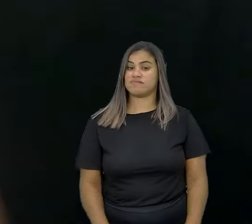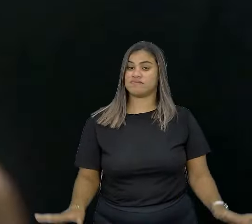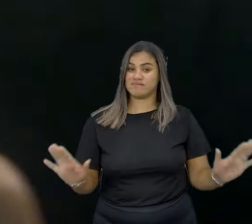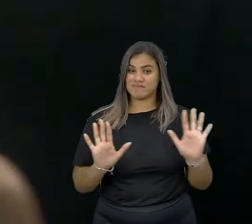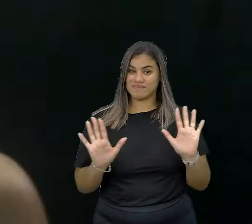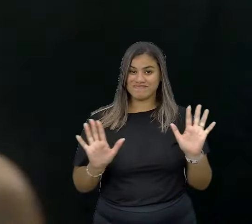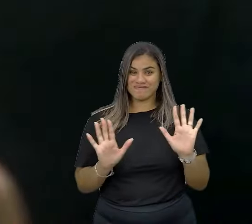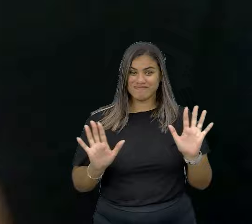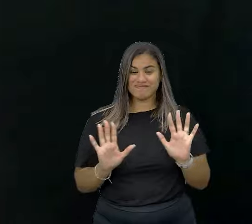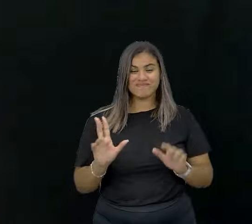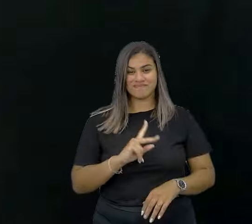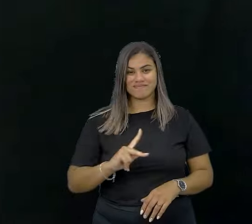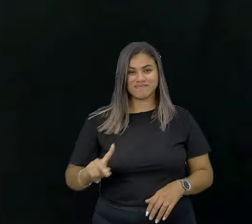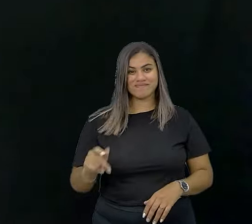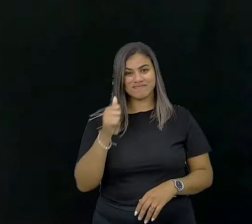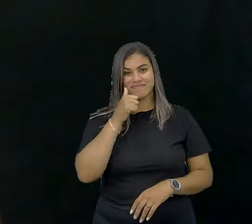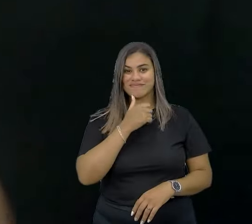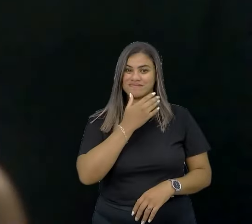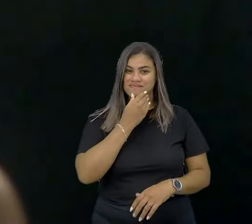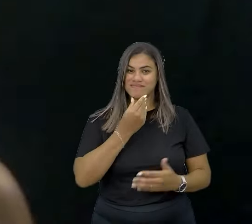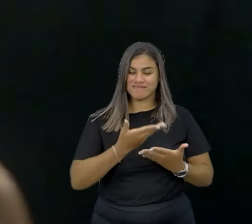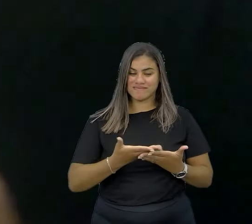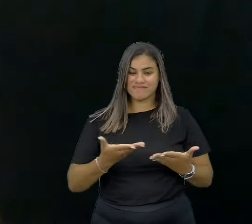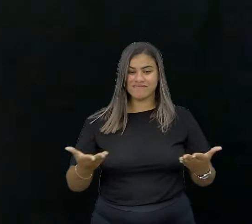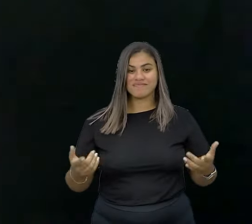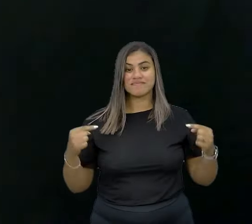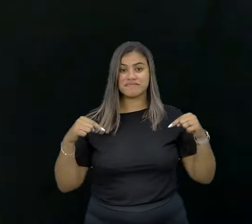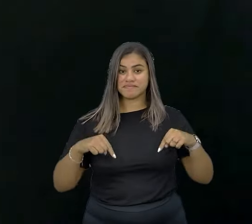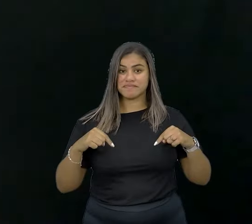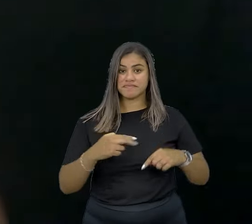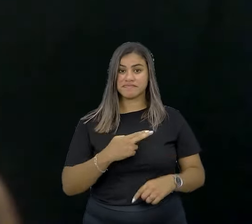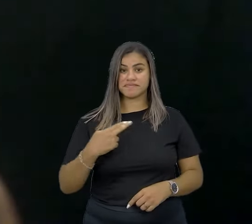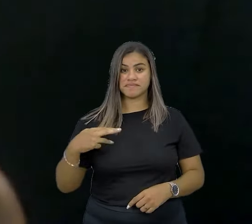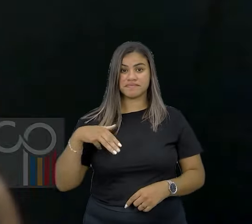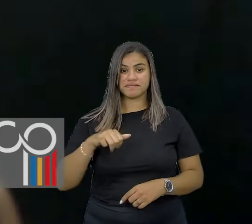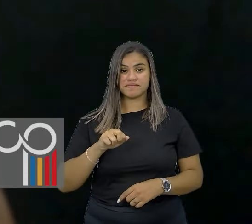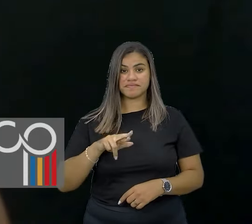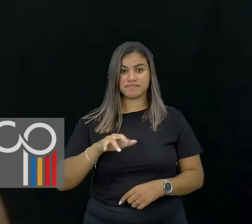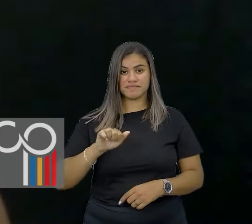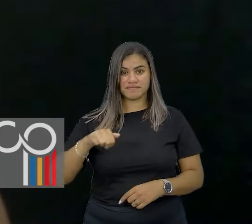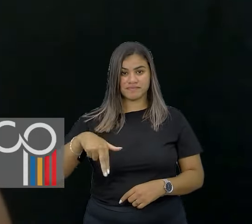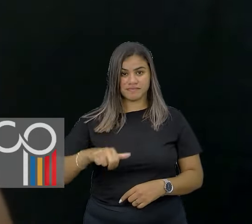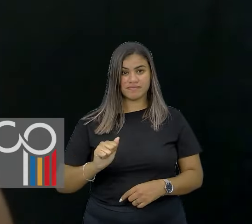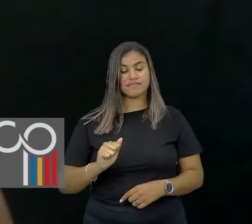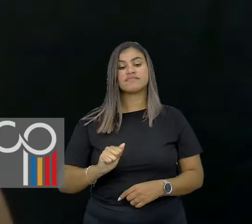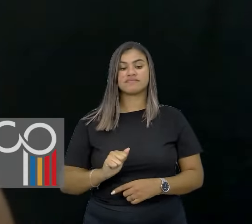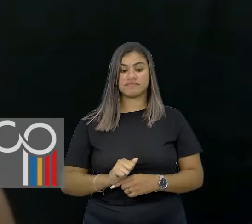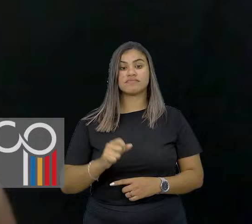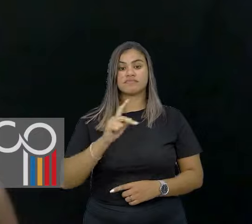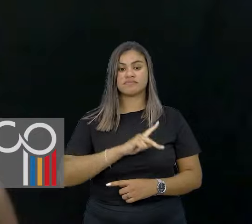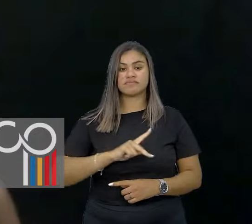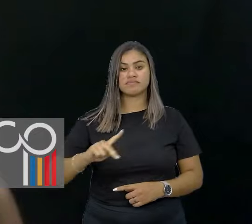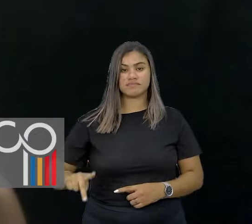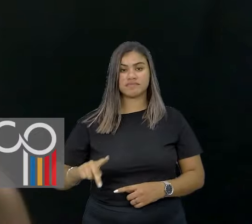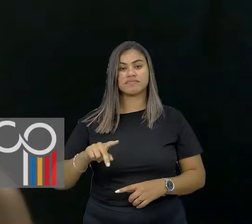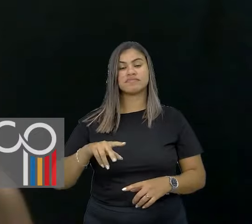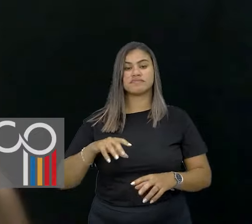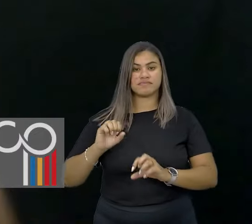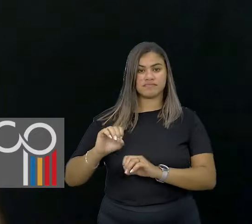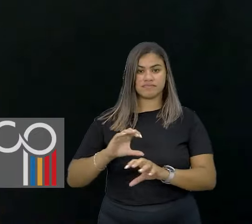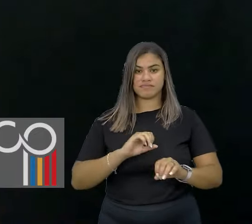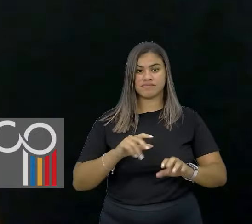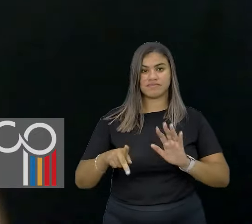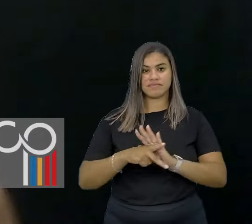Olá, professores, professoras. Aqui é a Mariana Moreira Martinez, eu sou professora e formadora